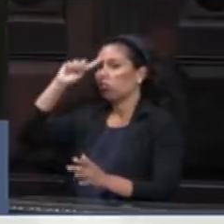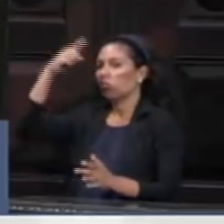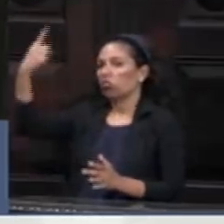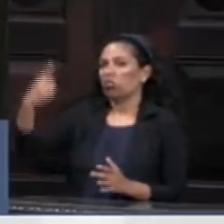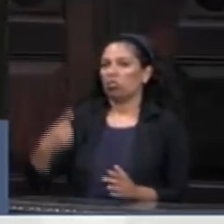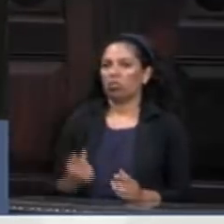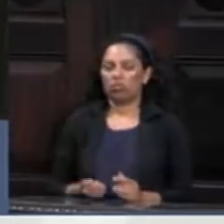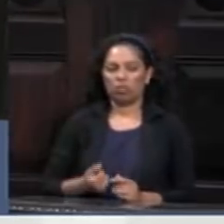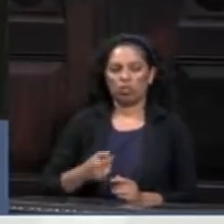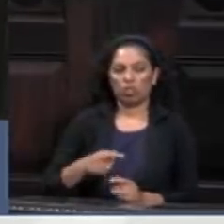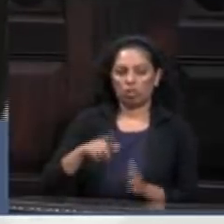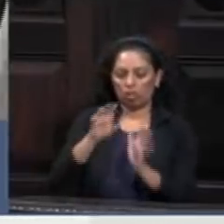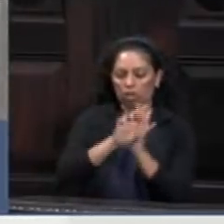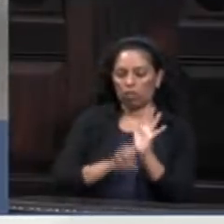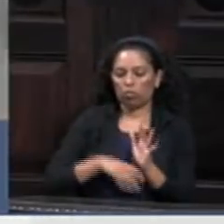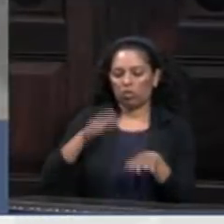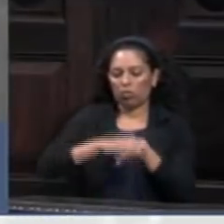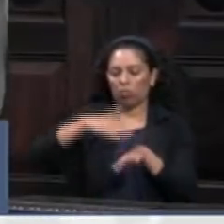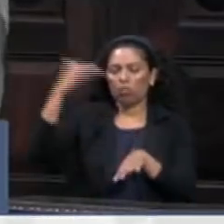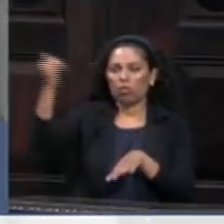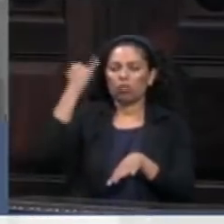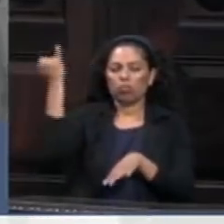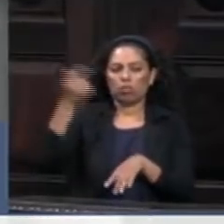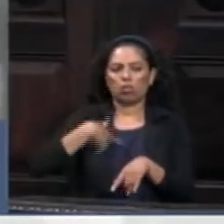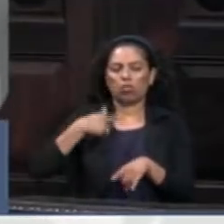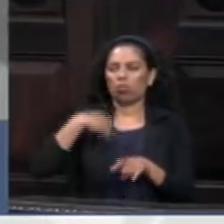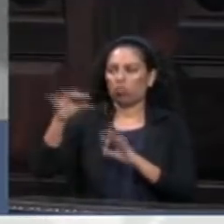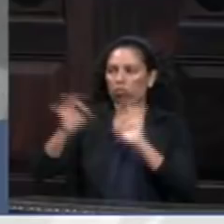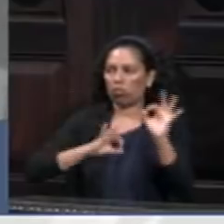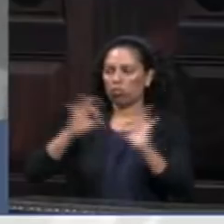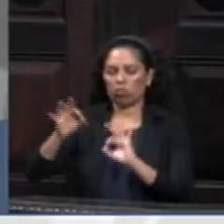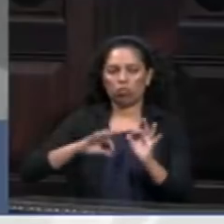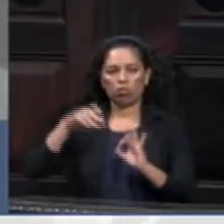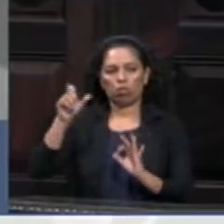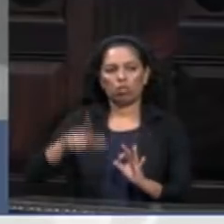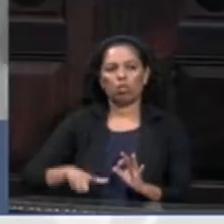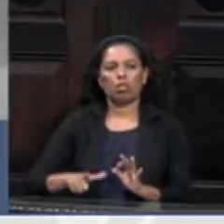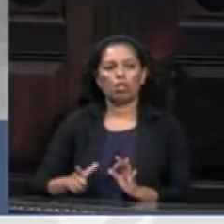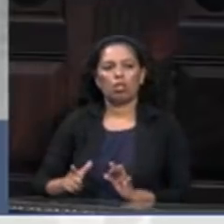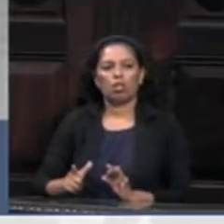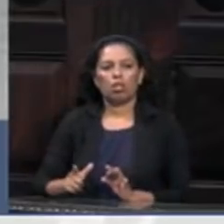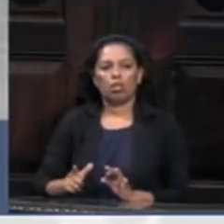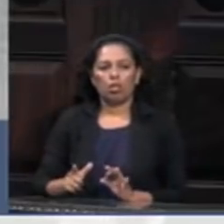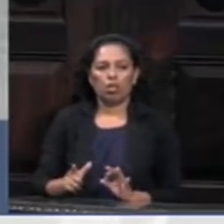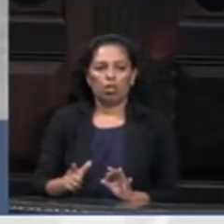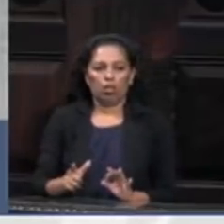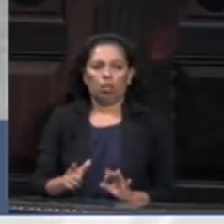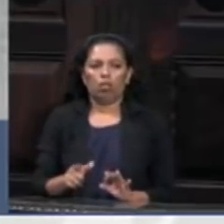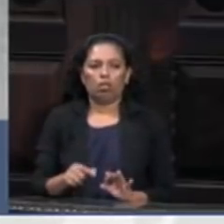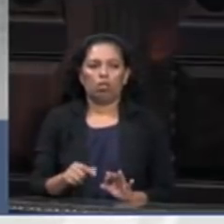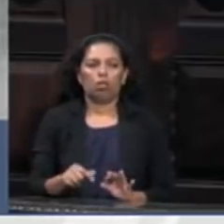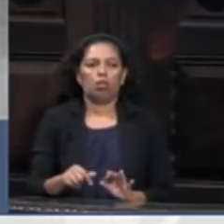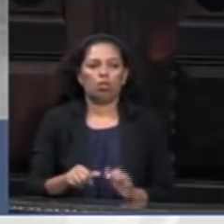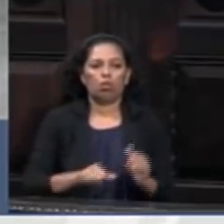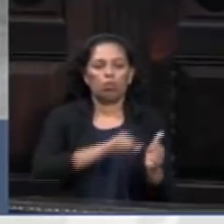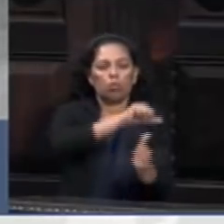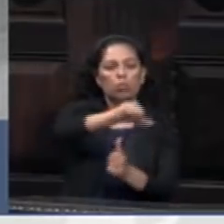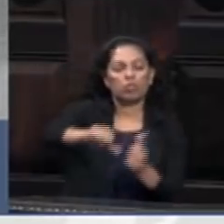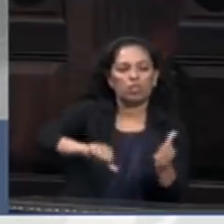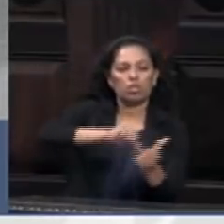emenda mais importante minha é, na verdade, aquela que o remanejamento